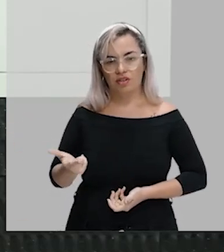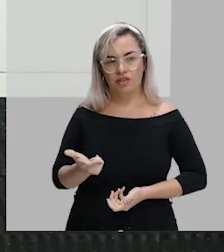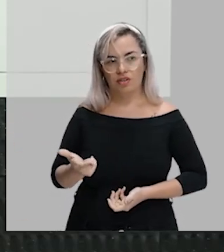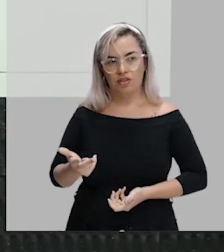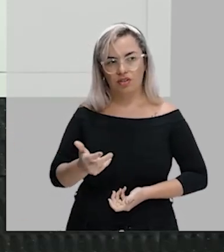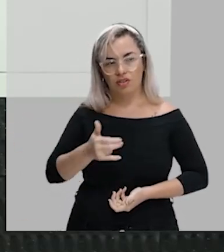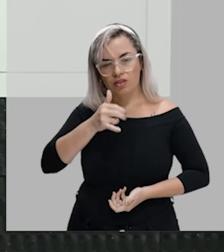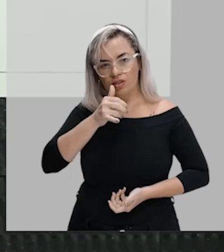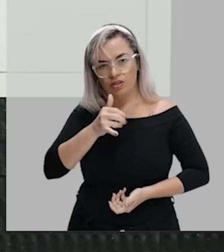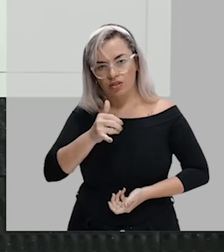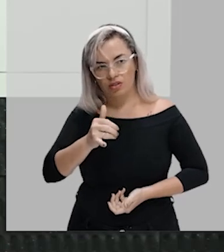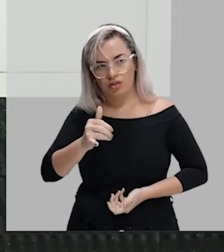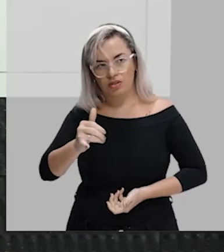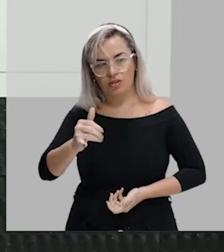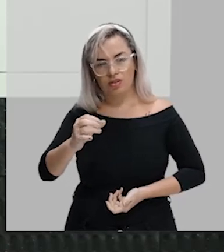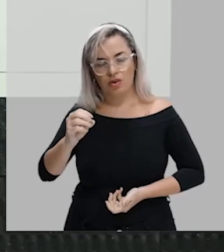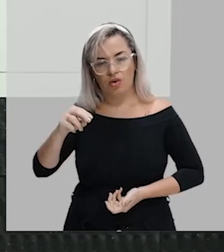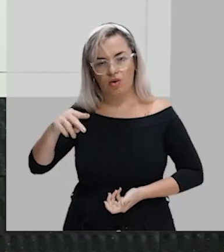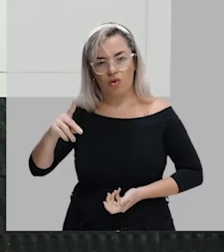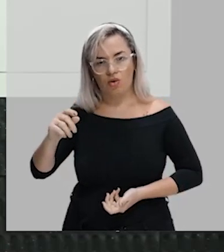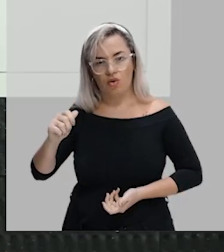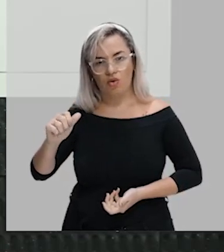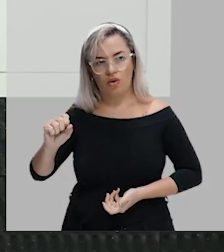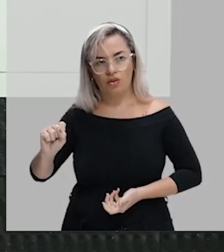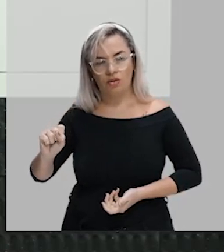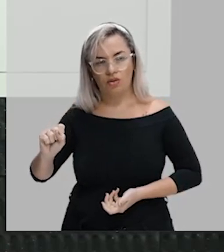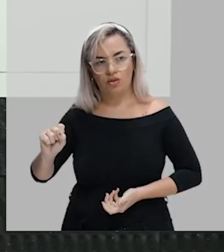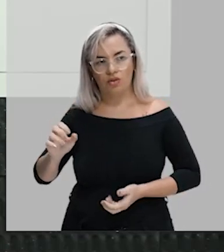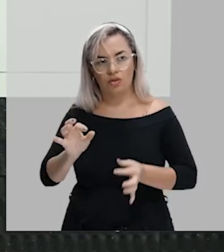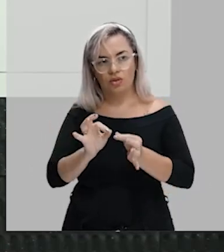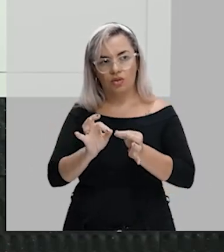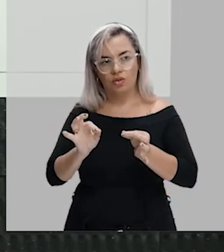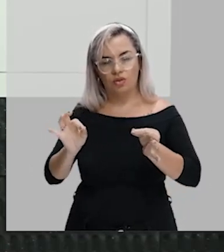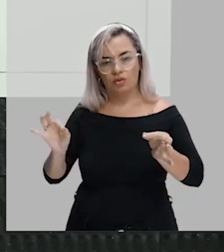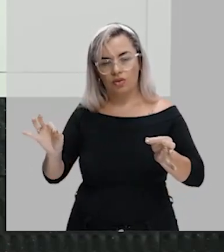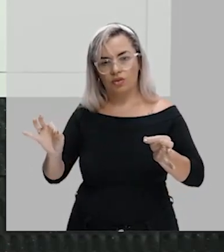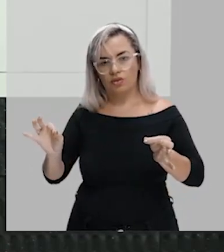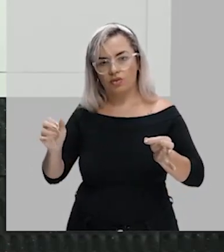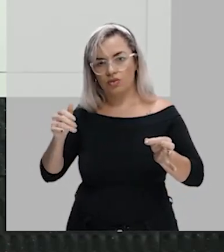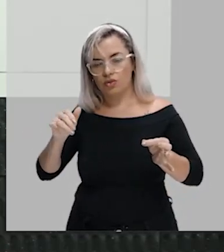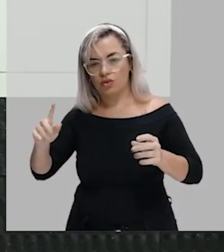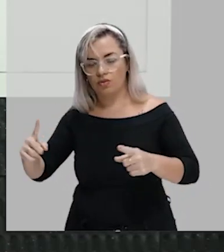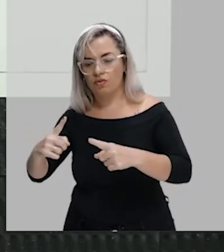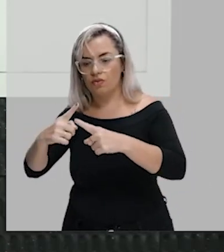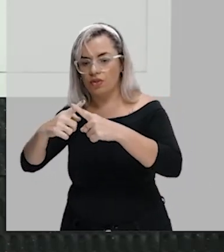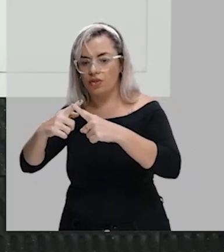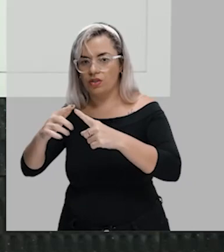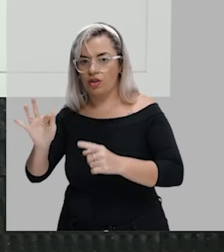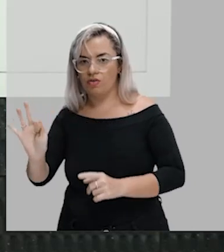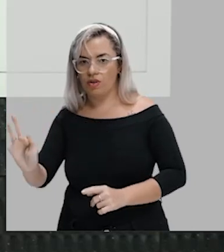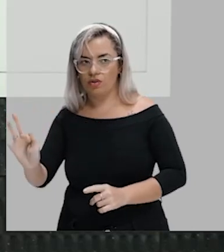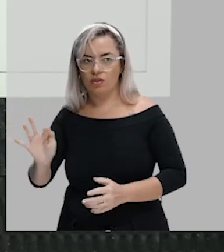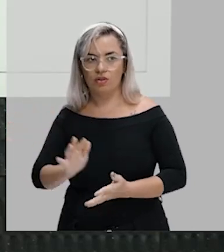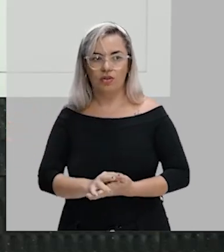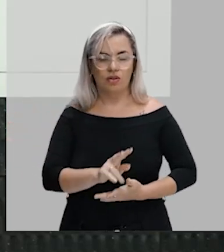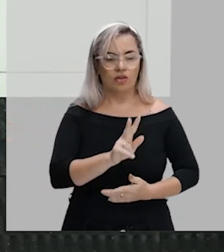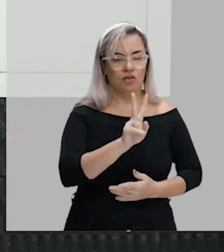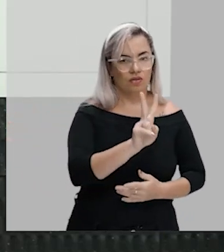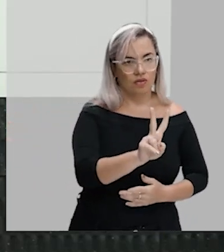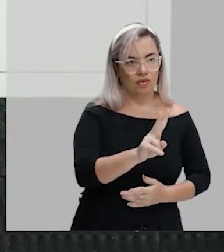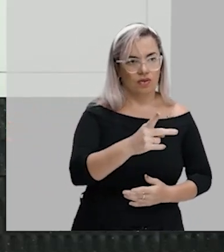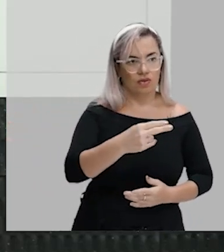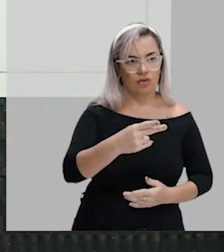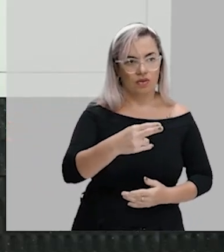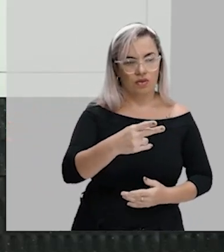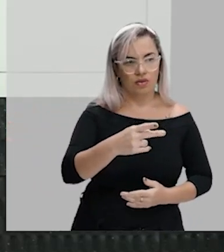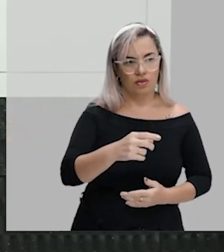é dado pelo comprimento de onda vezes a frequência. Ok? Velocidade,